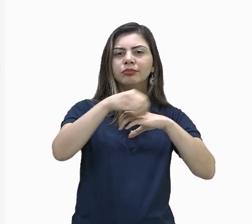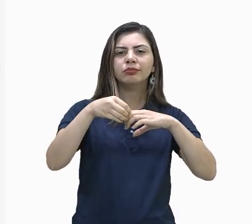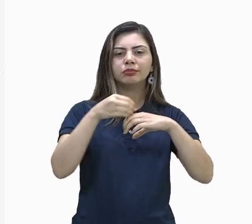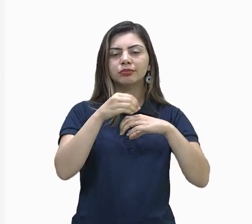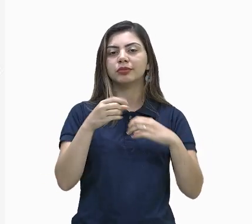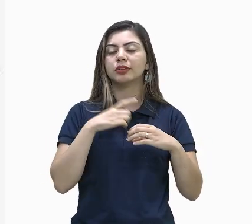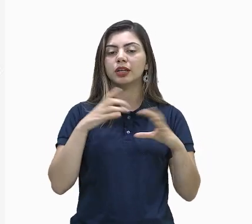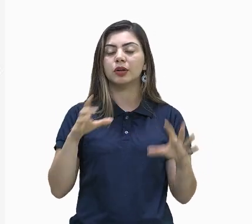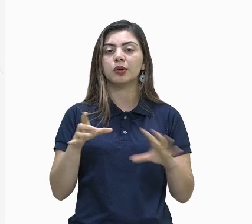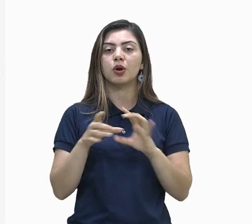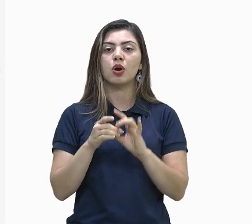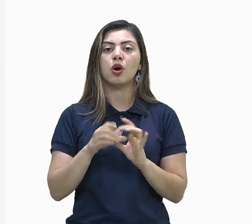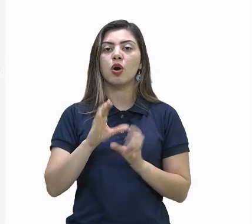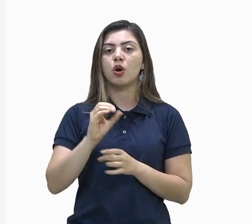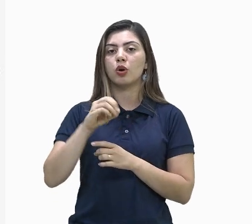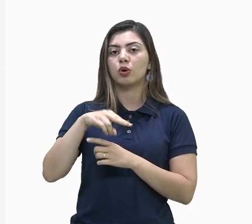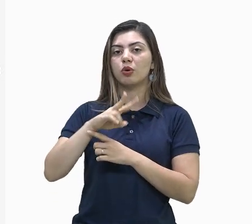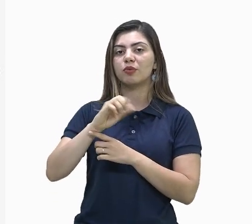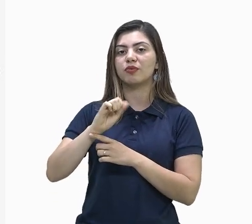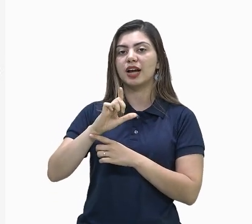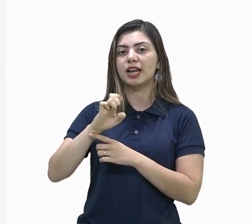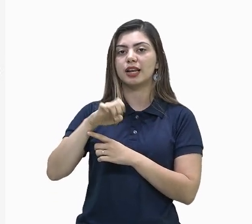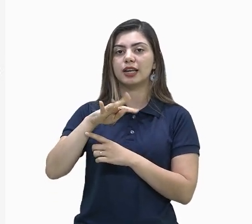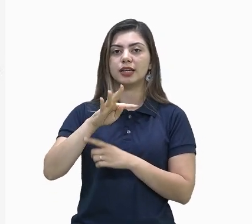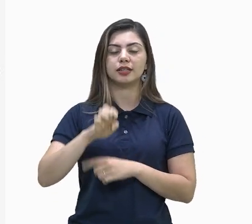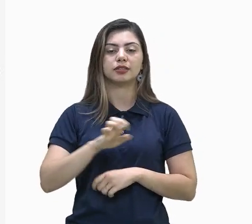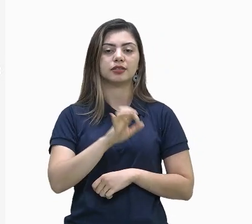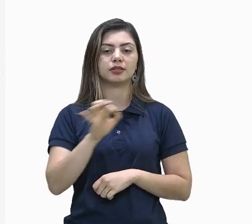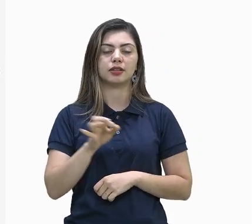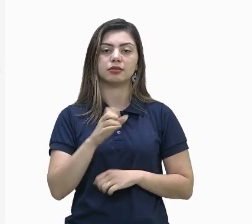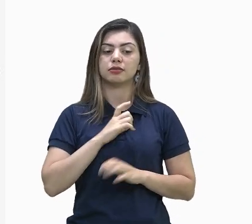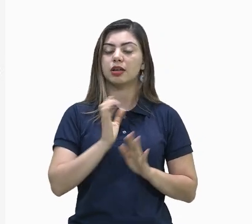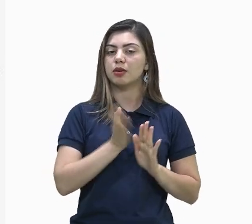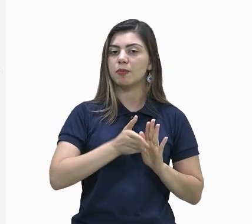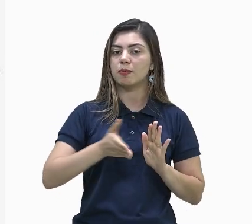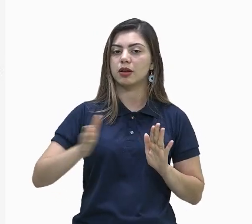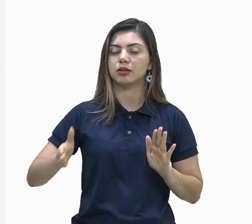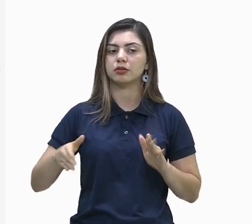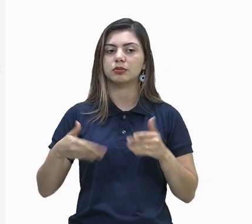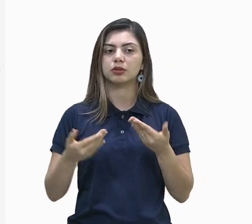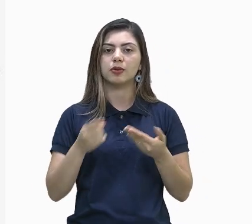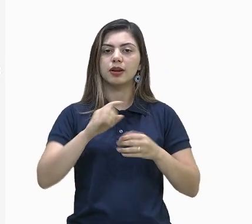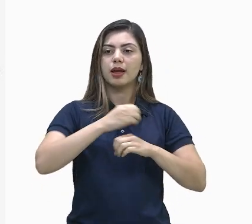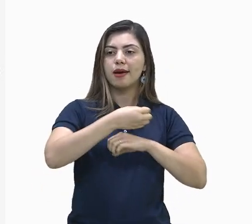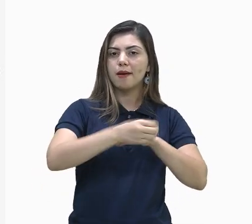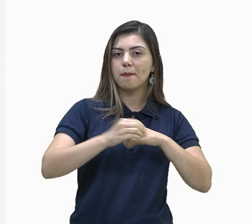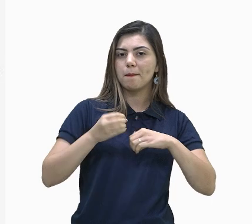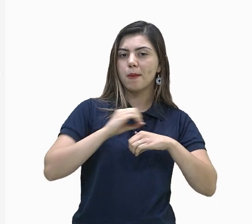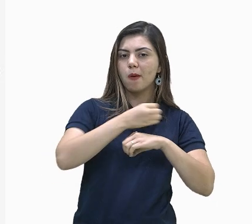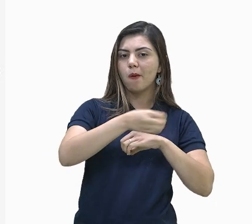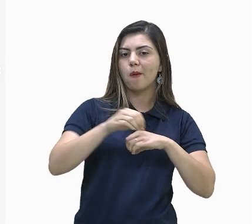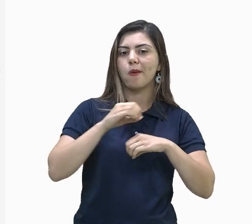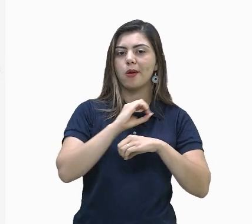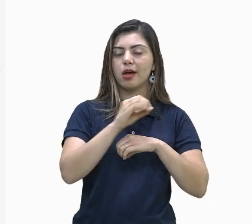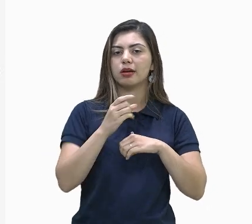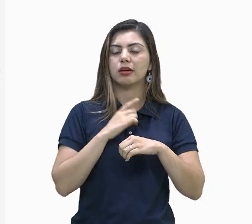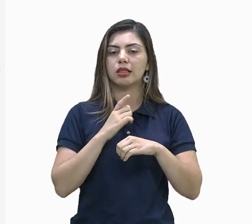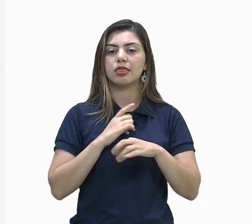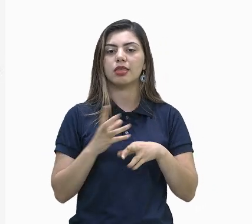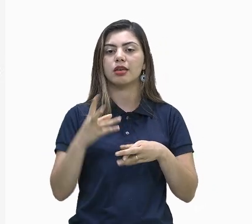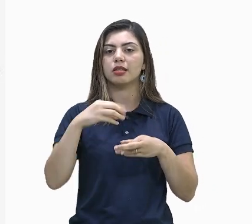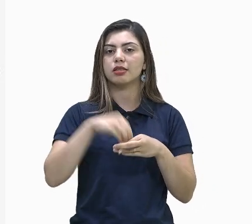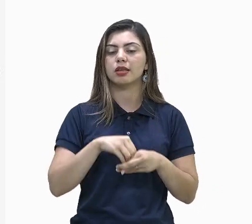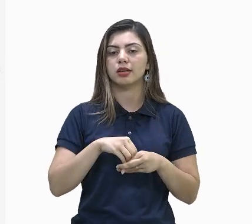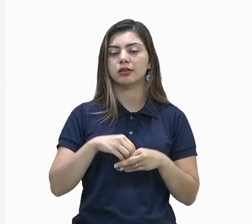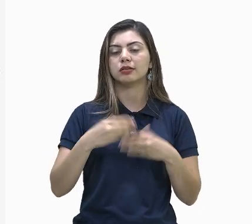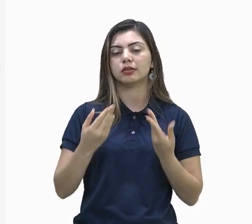covalentemente em um padrão repetitivo, né? Essas moléculas, gente, que compõem os polímeros são chamados